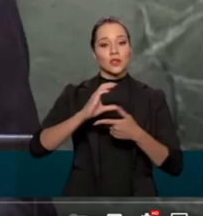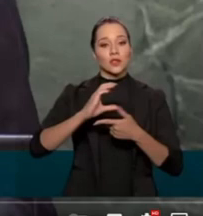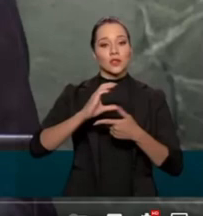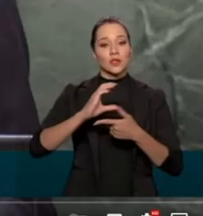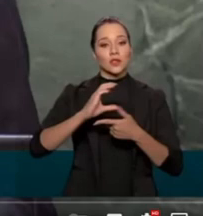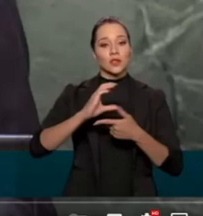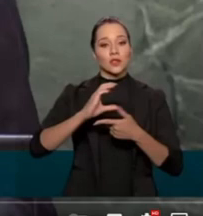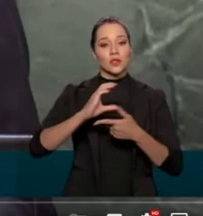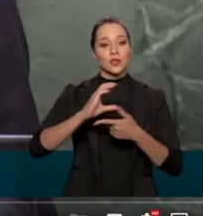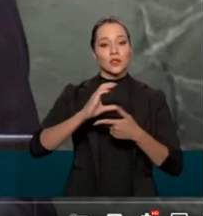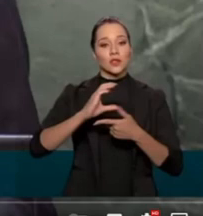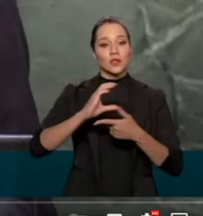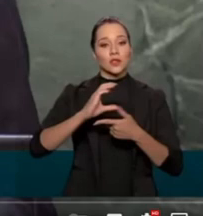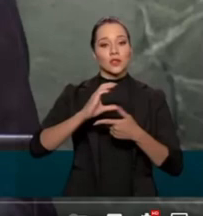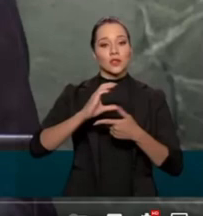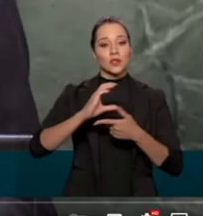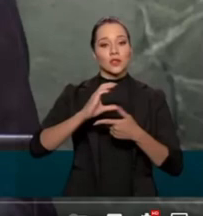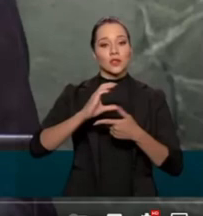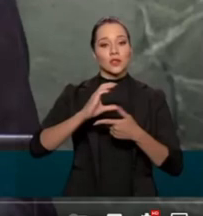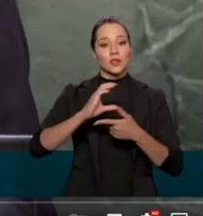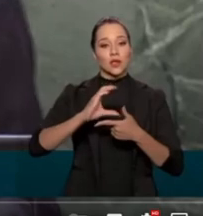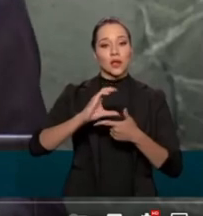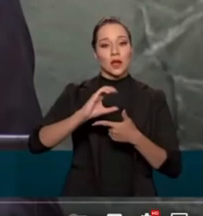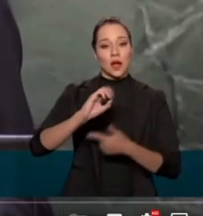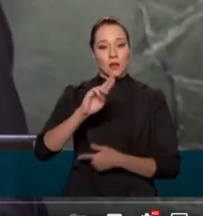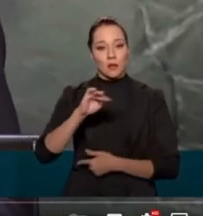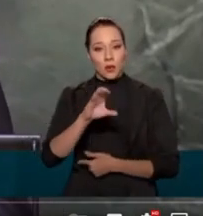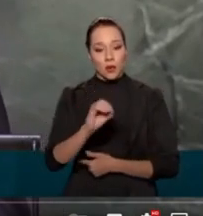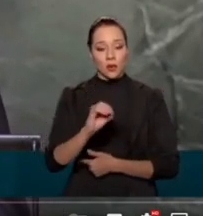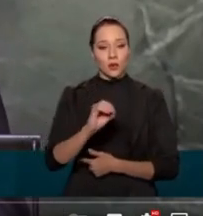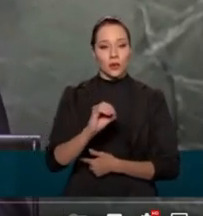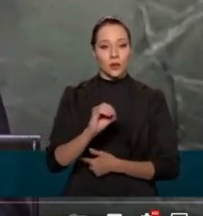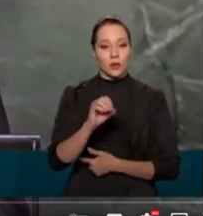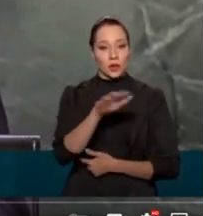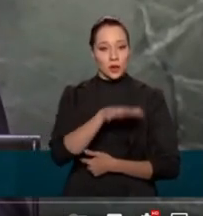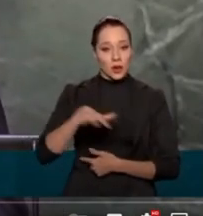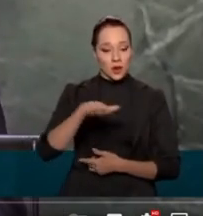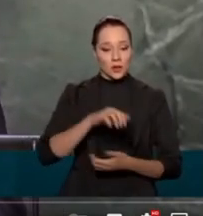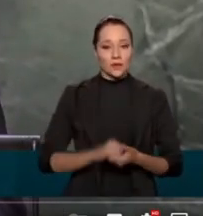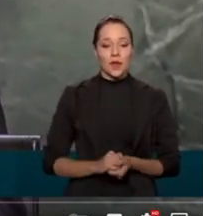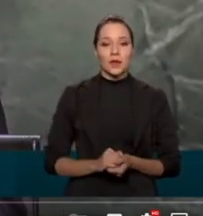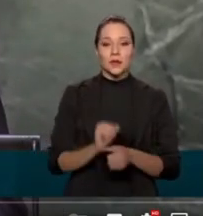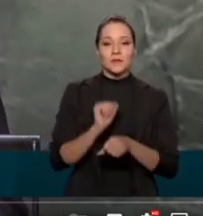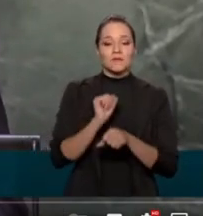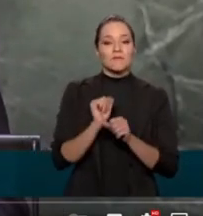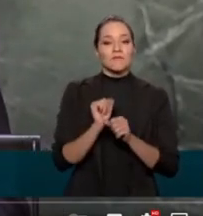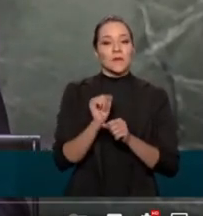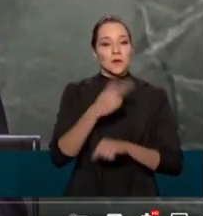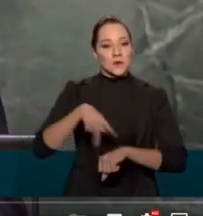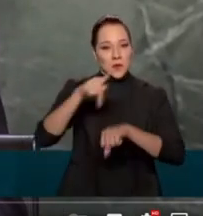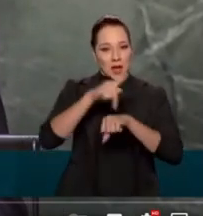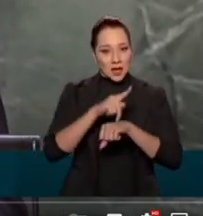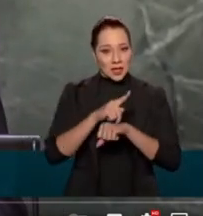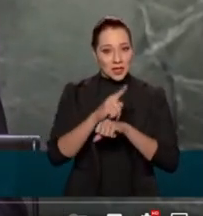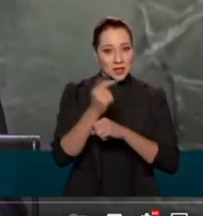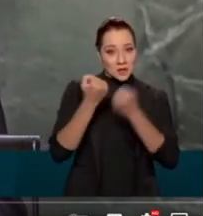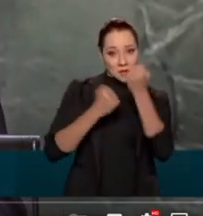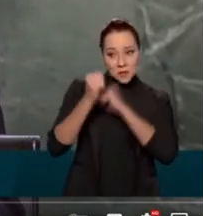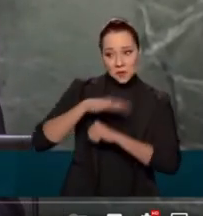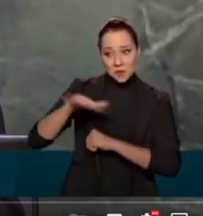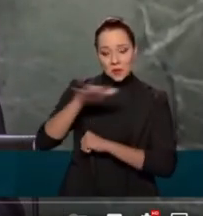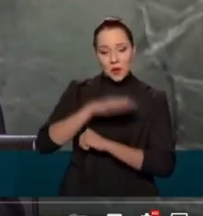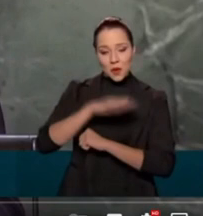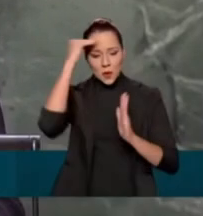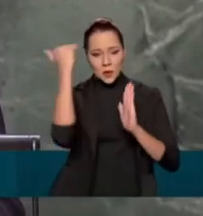muito atrapalhados para não dizer outra coisa Esperamos que os países industrializados compram